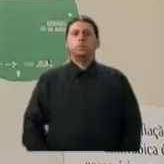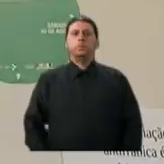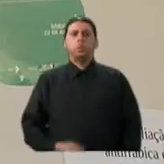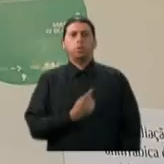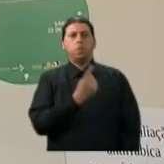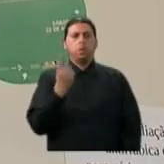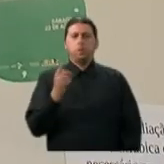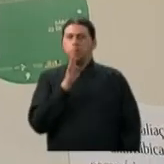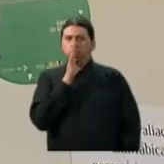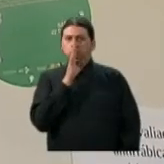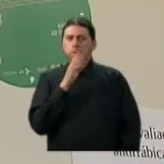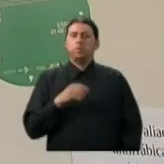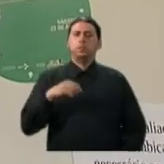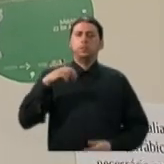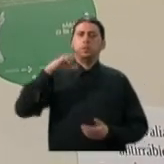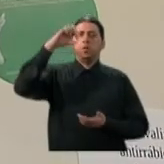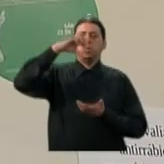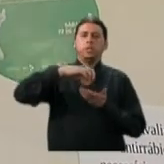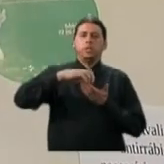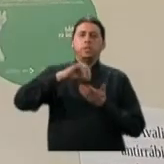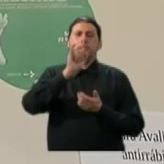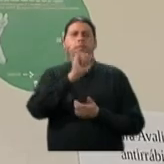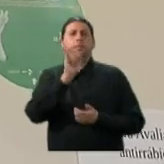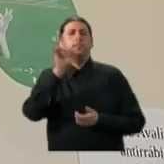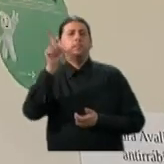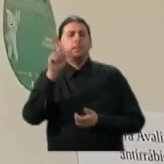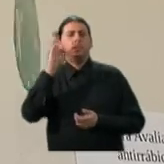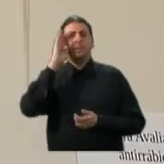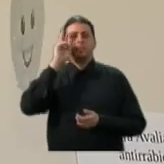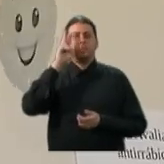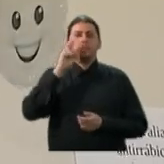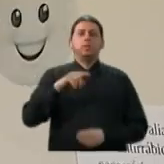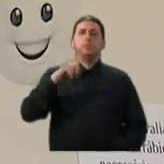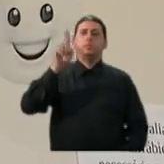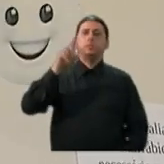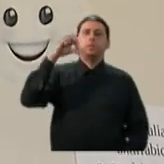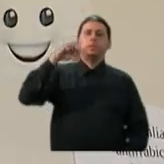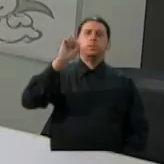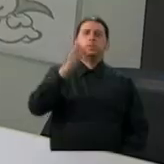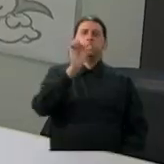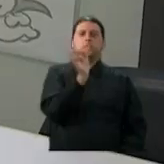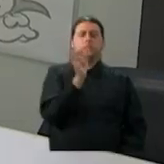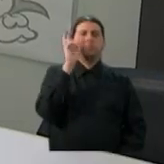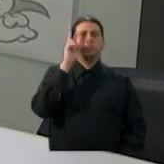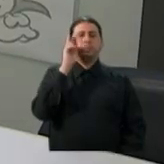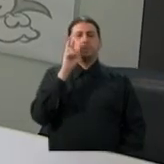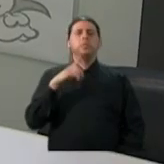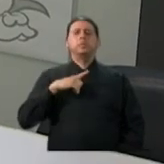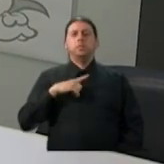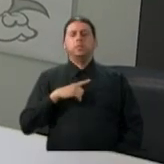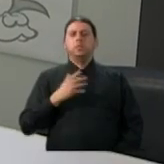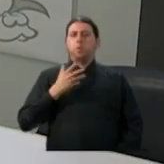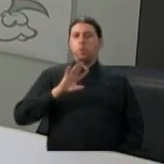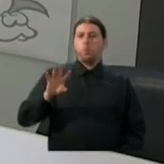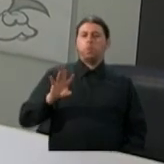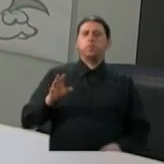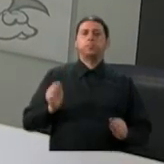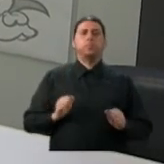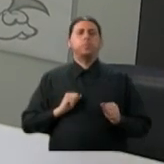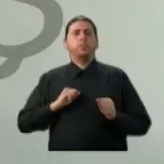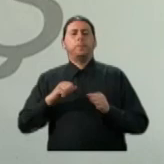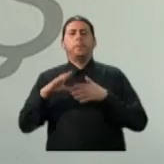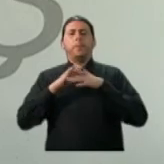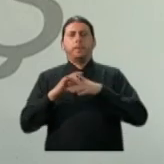imunobiológico. Quem não conhece o Zé Gotinha, o personagem criado em 1986 para a campanha de vacinação contra o vírus da